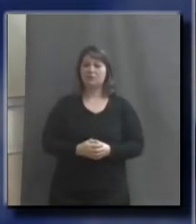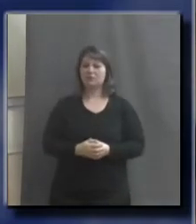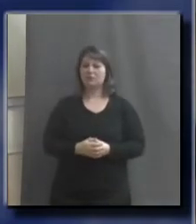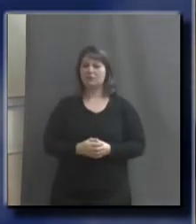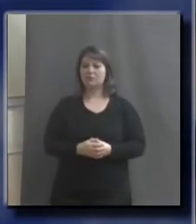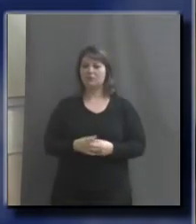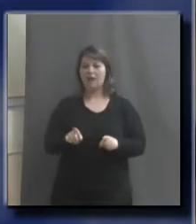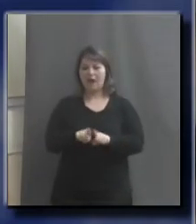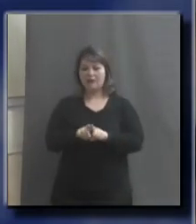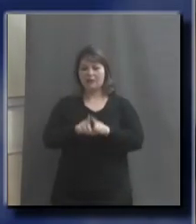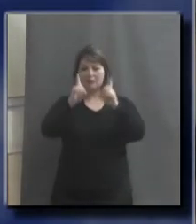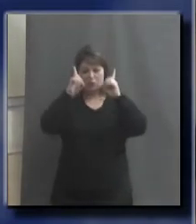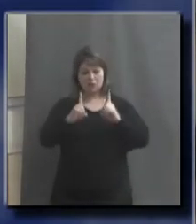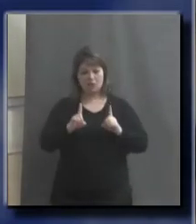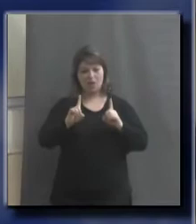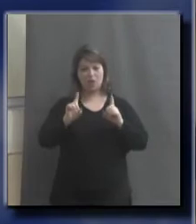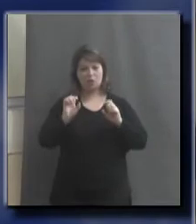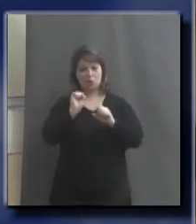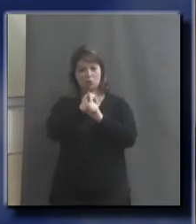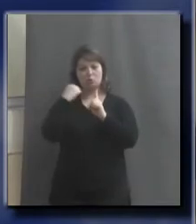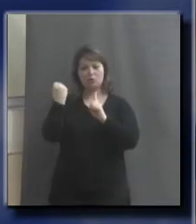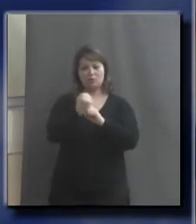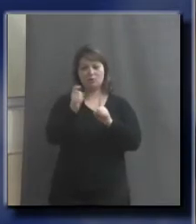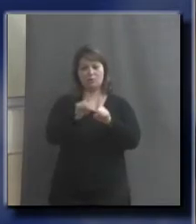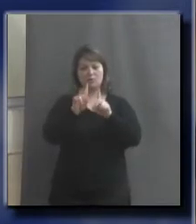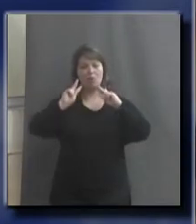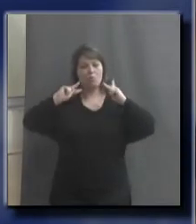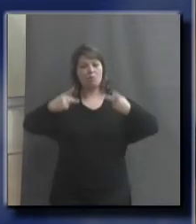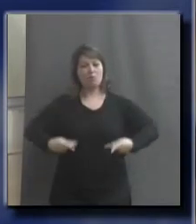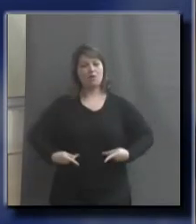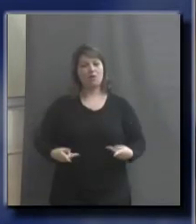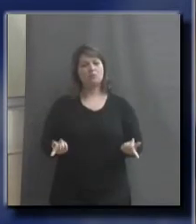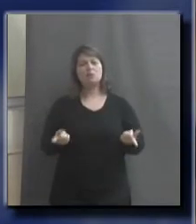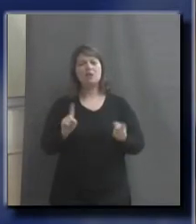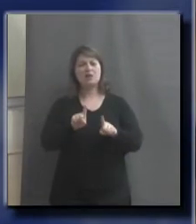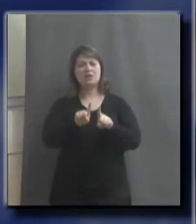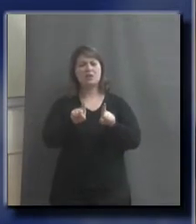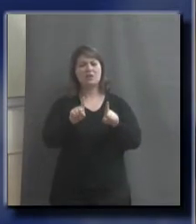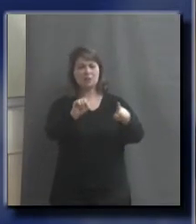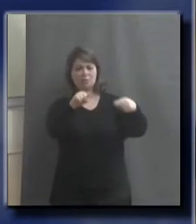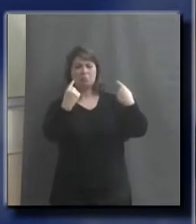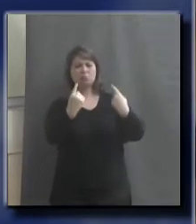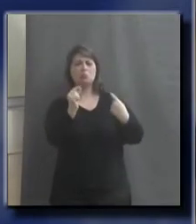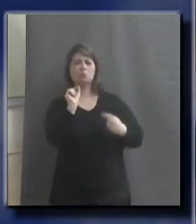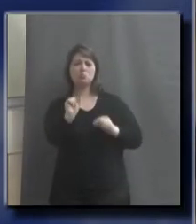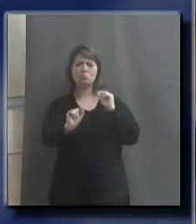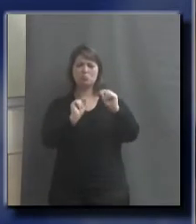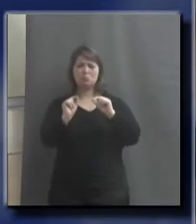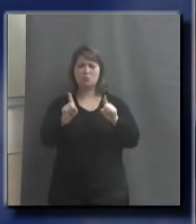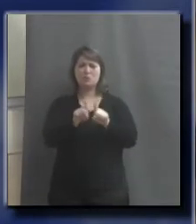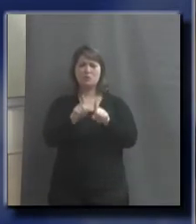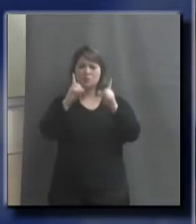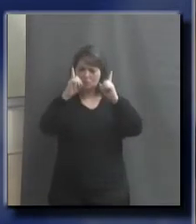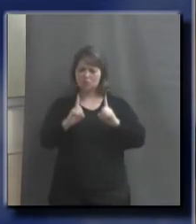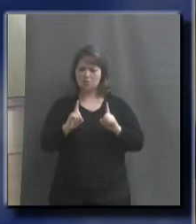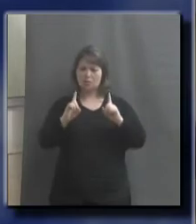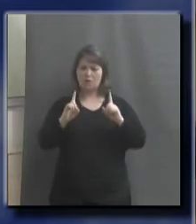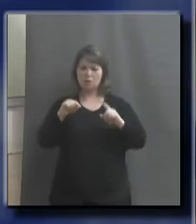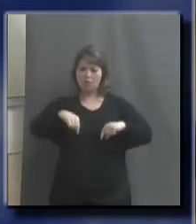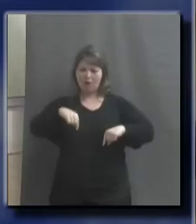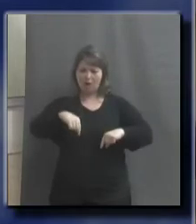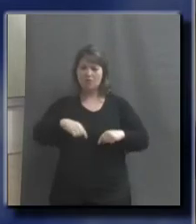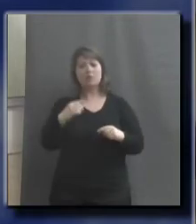dos direitos sociais e humanos, qual é o impacto disso, né, para pensar as diretrizes curriculares da